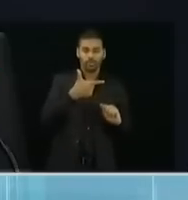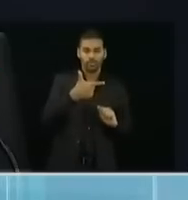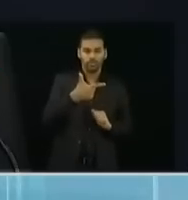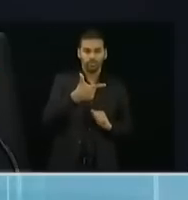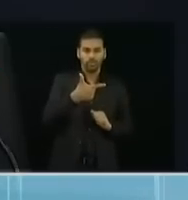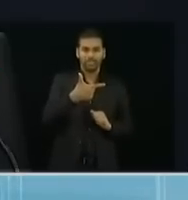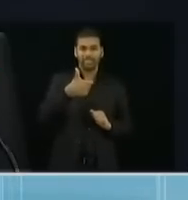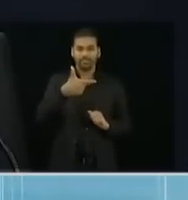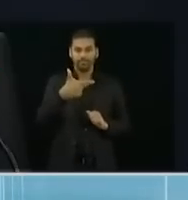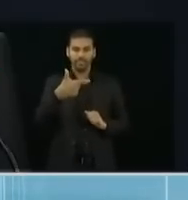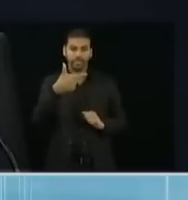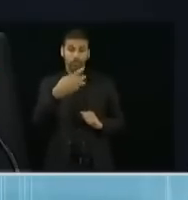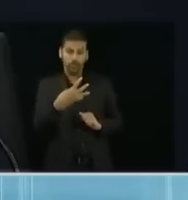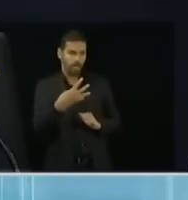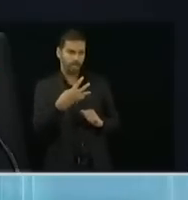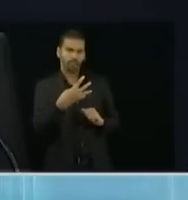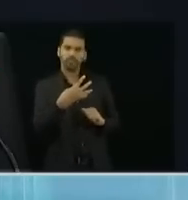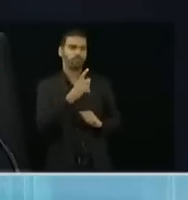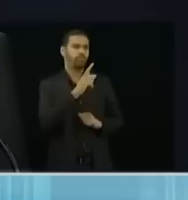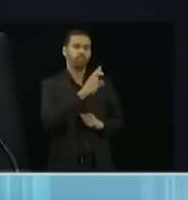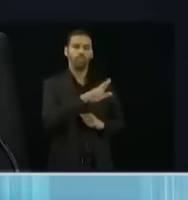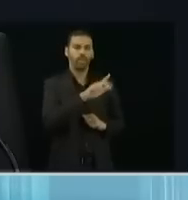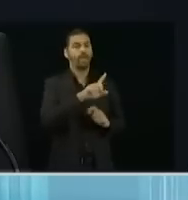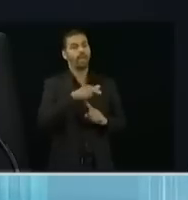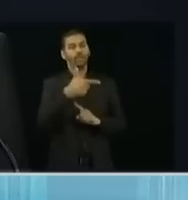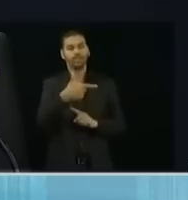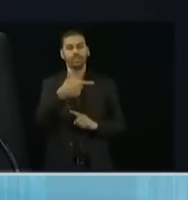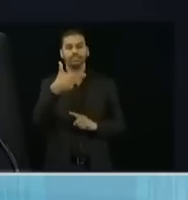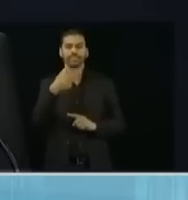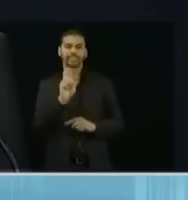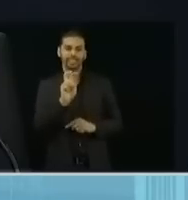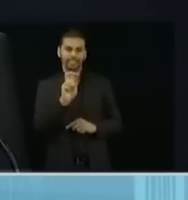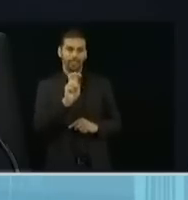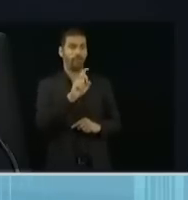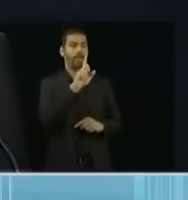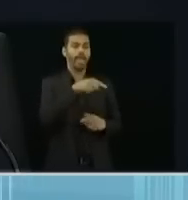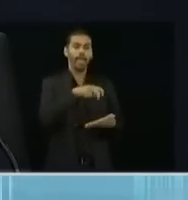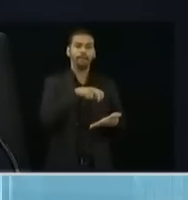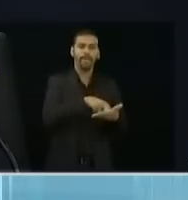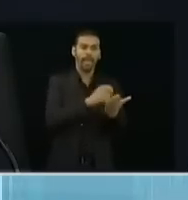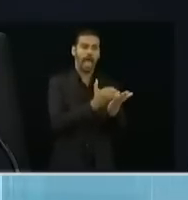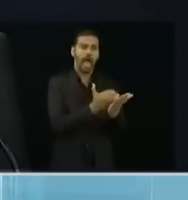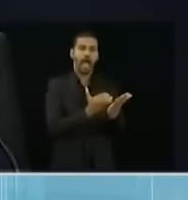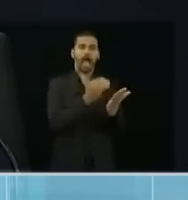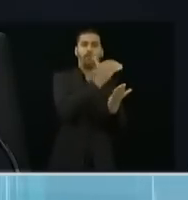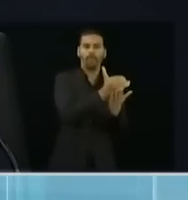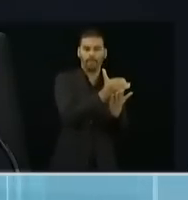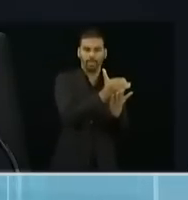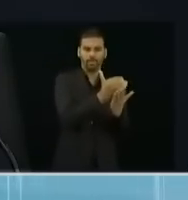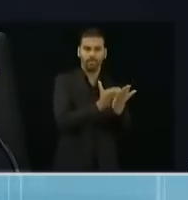uma suposta milícia digital que atua contra a democracia e as instituições e também